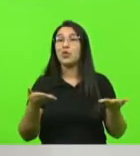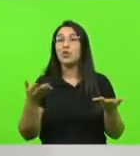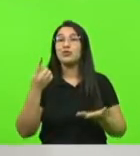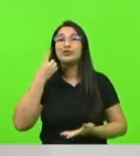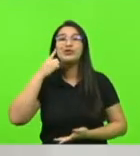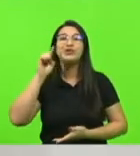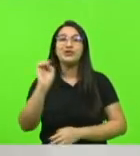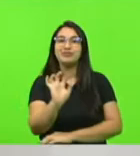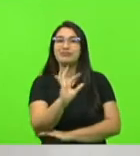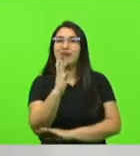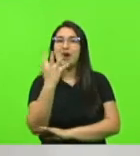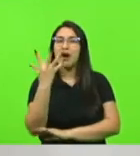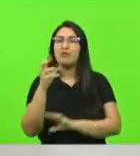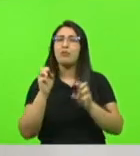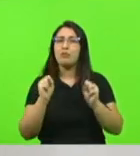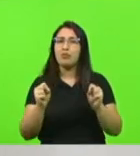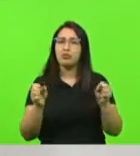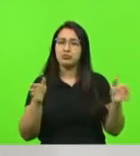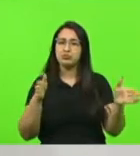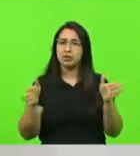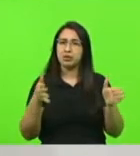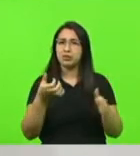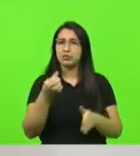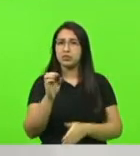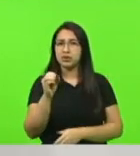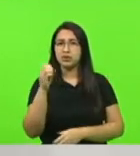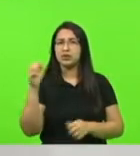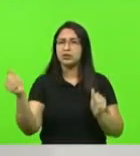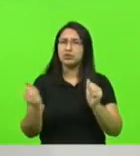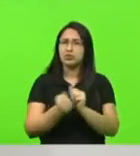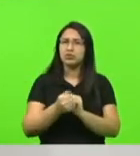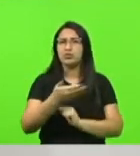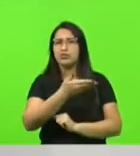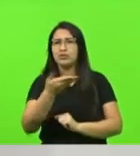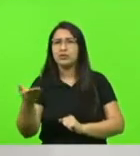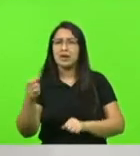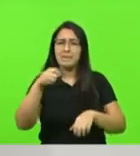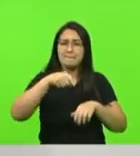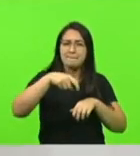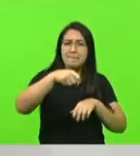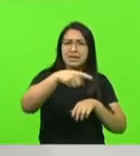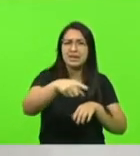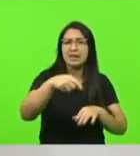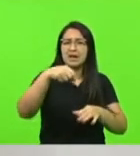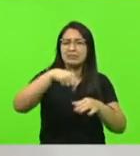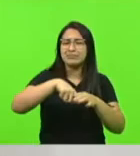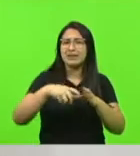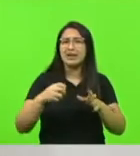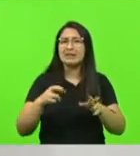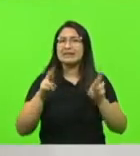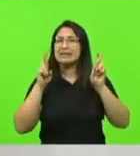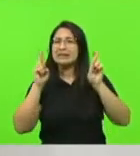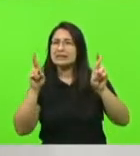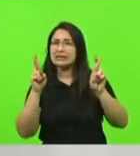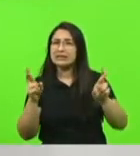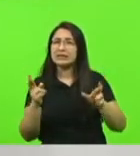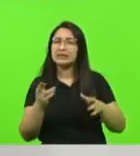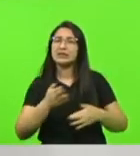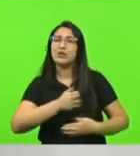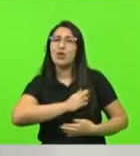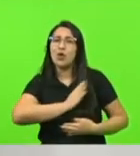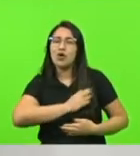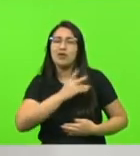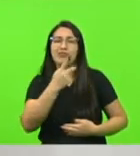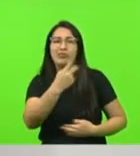possamos, de fato, nesses 60 dias, juntos com cada um, cada uma, plantar a semente da esperança no coração do povo catarinense, do